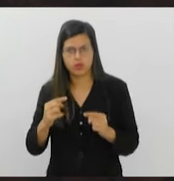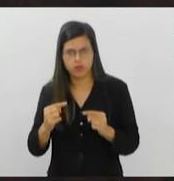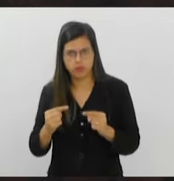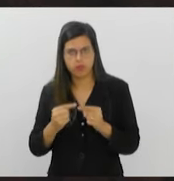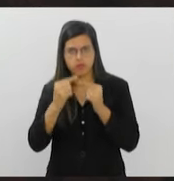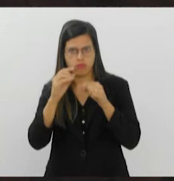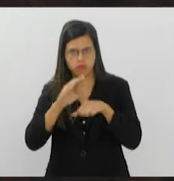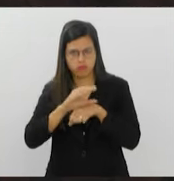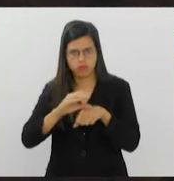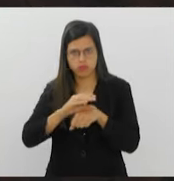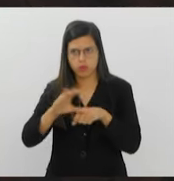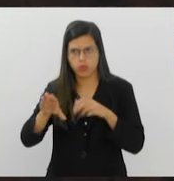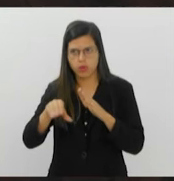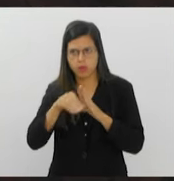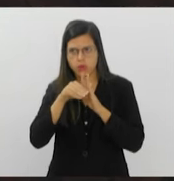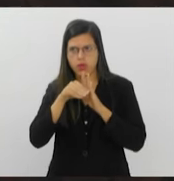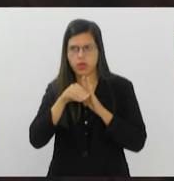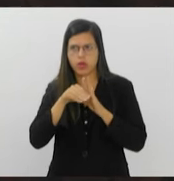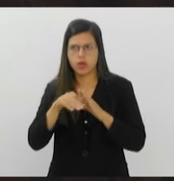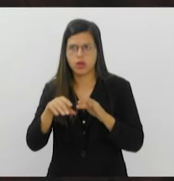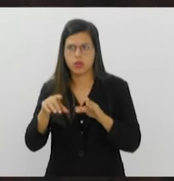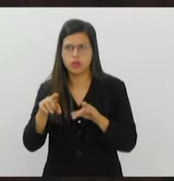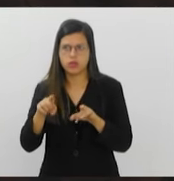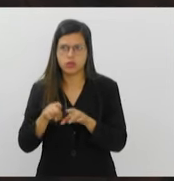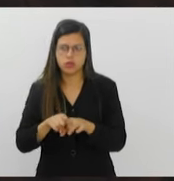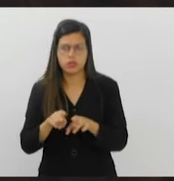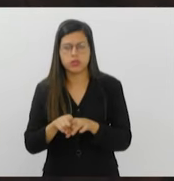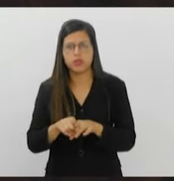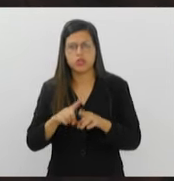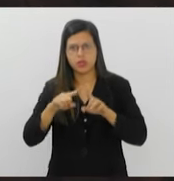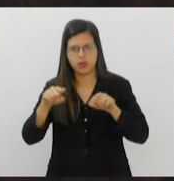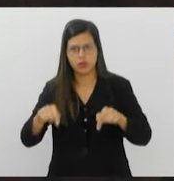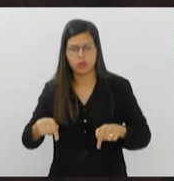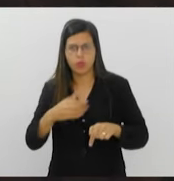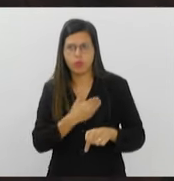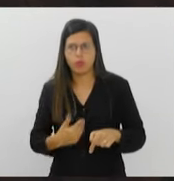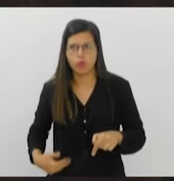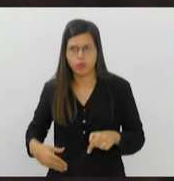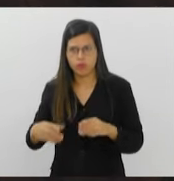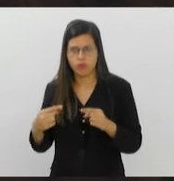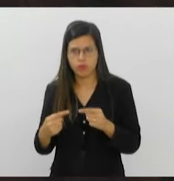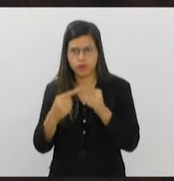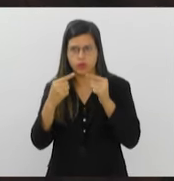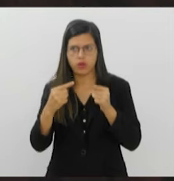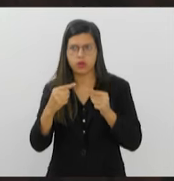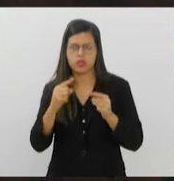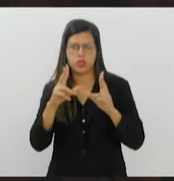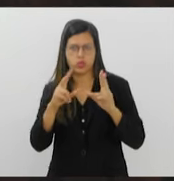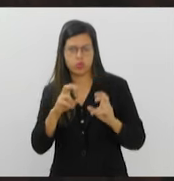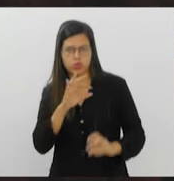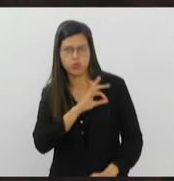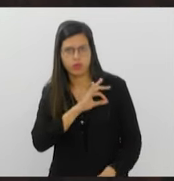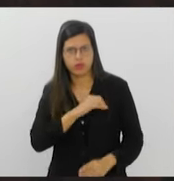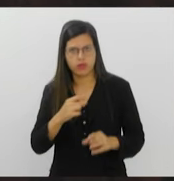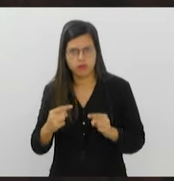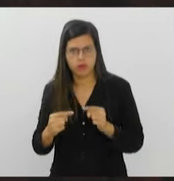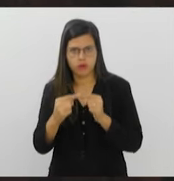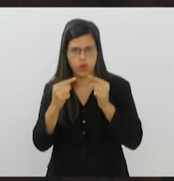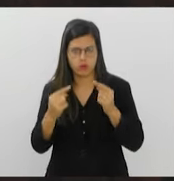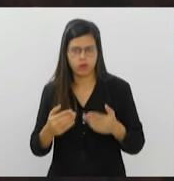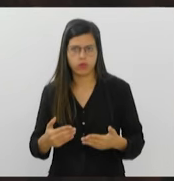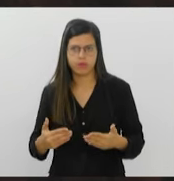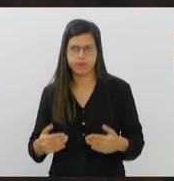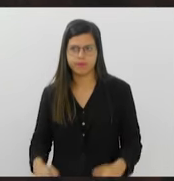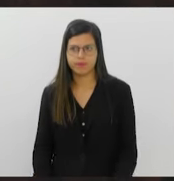emenda de servidores públicos favorável e de segurança pública e assuntos de polícia favorável